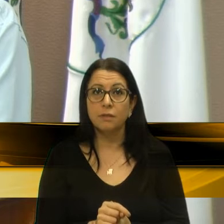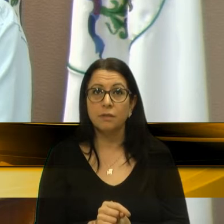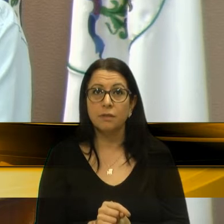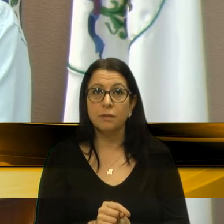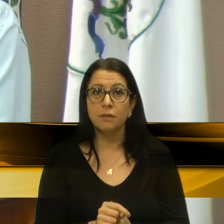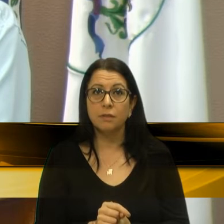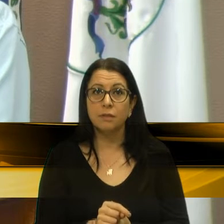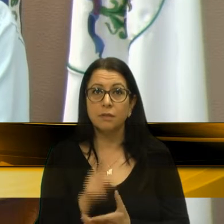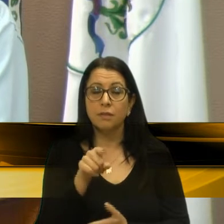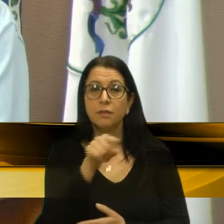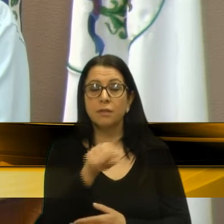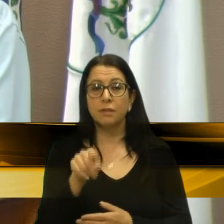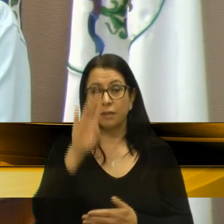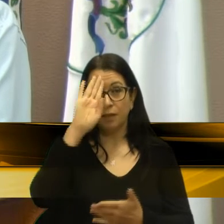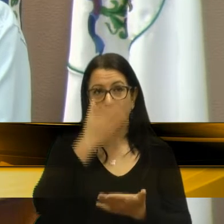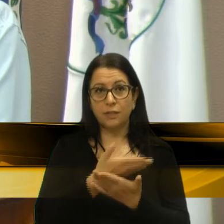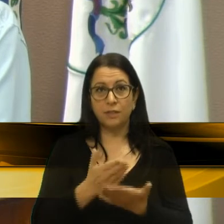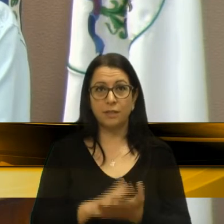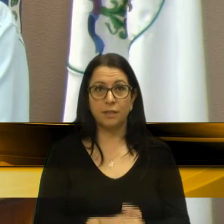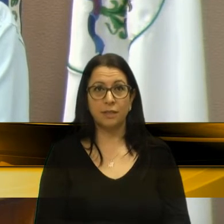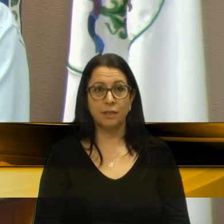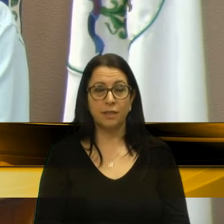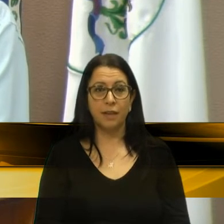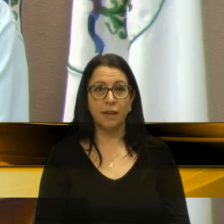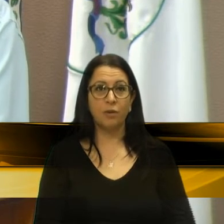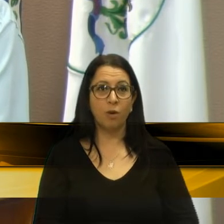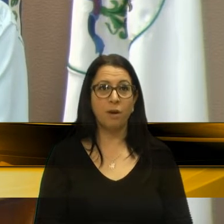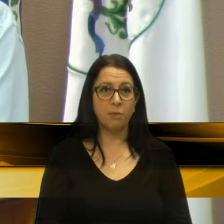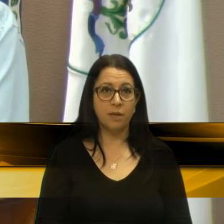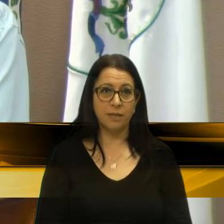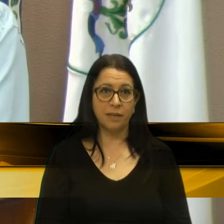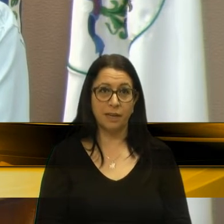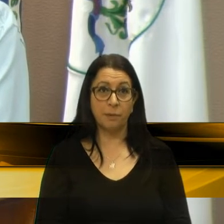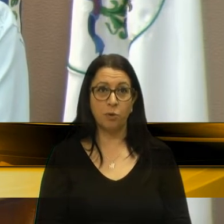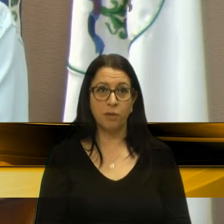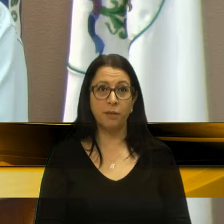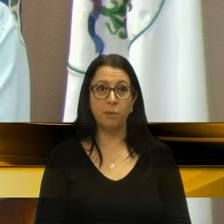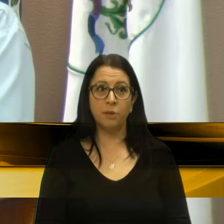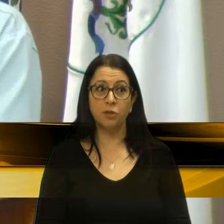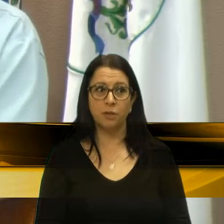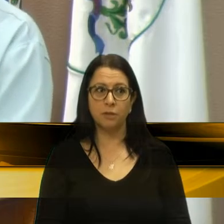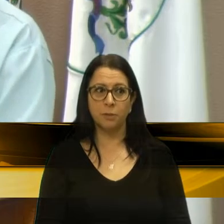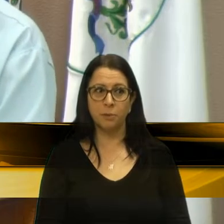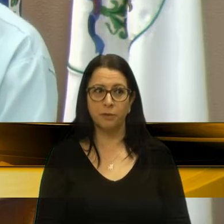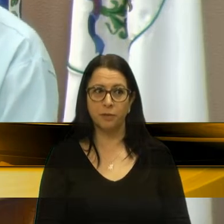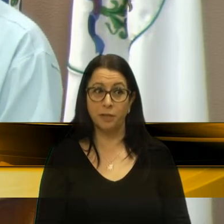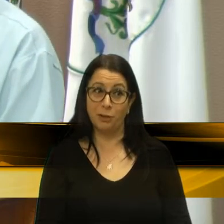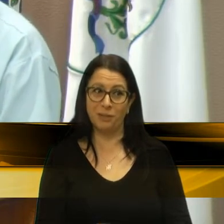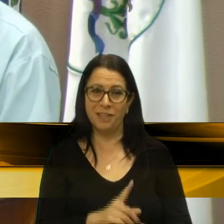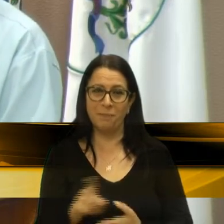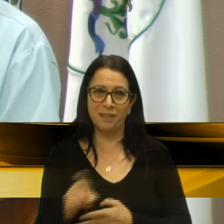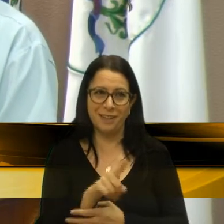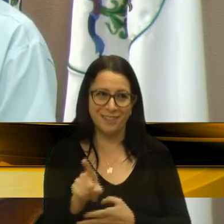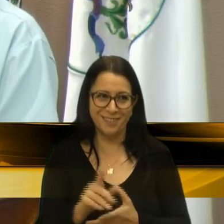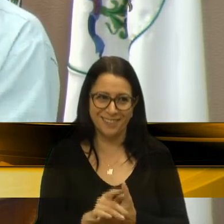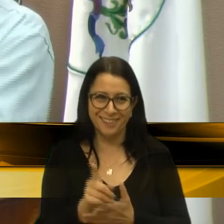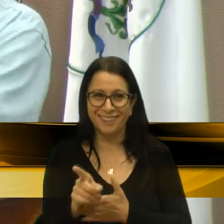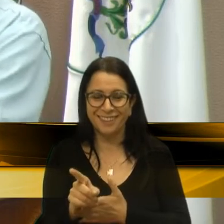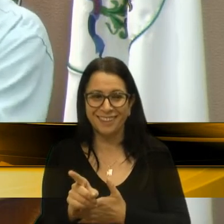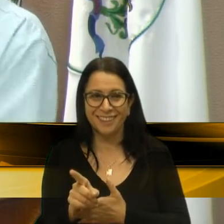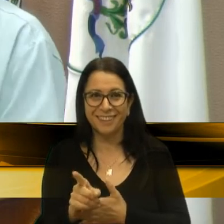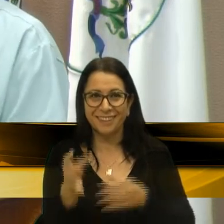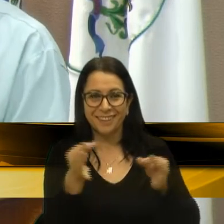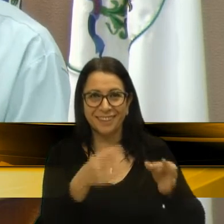acredito que outros vereadores também não estar presente eu acho que nesse a reunião nesse evento com